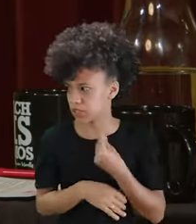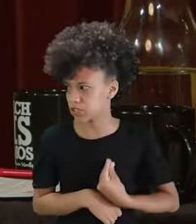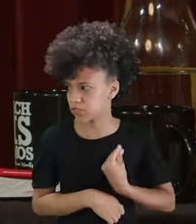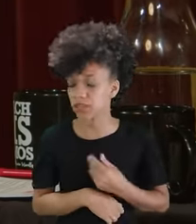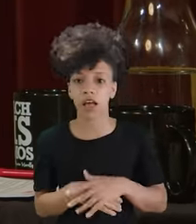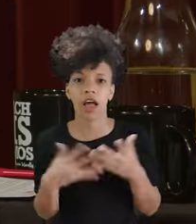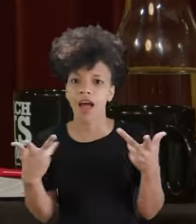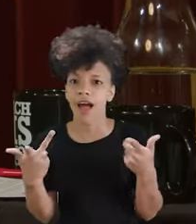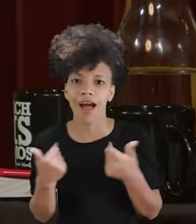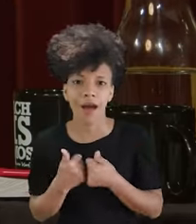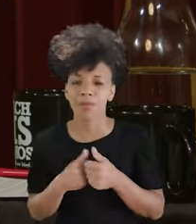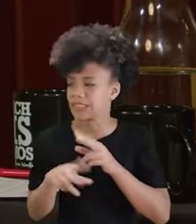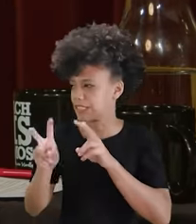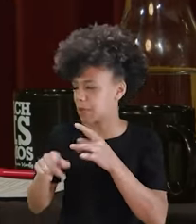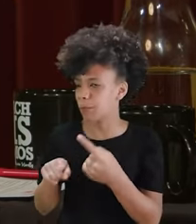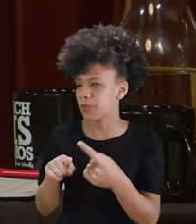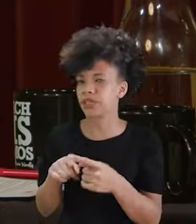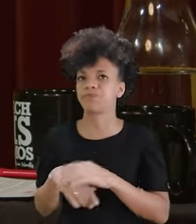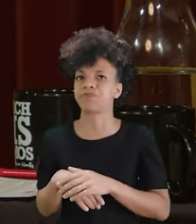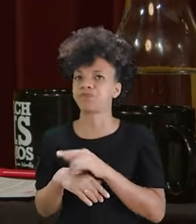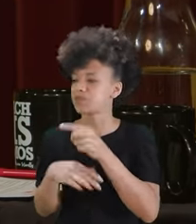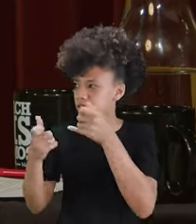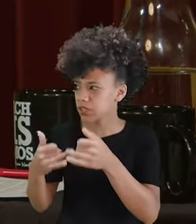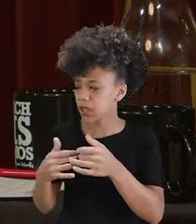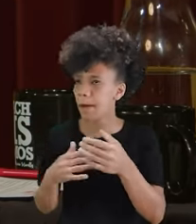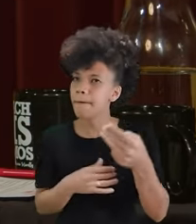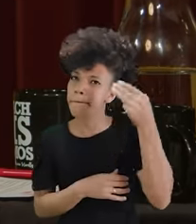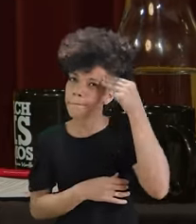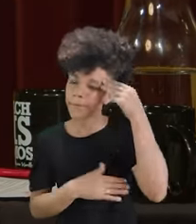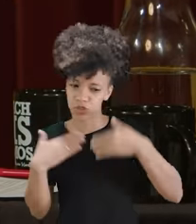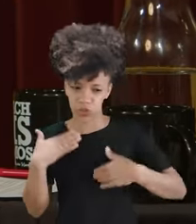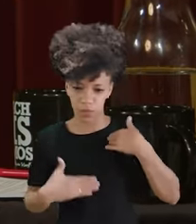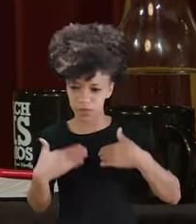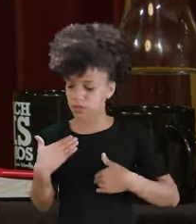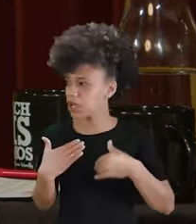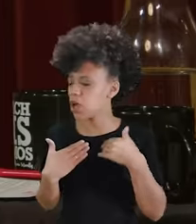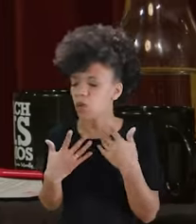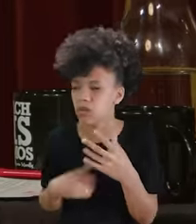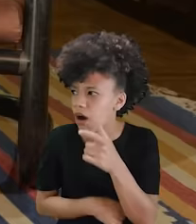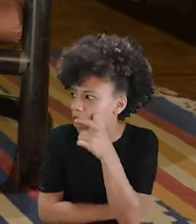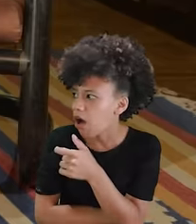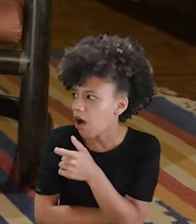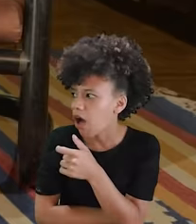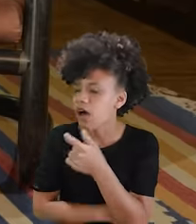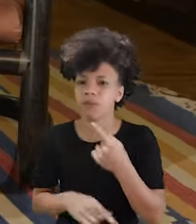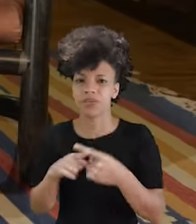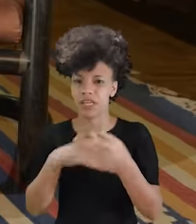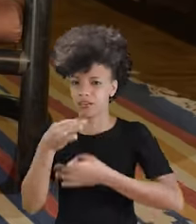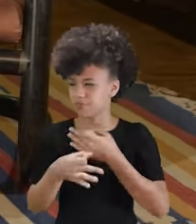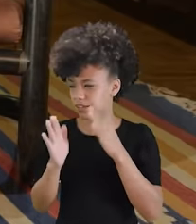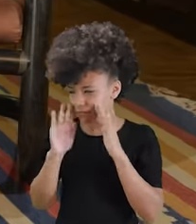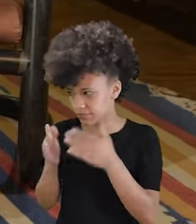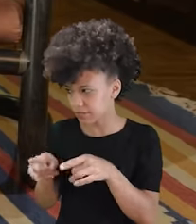vamos voltar na sua realidade tá adorando eu adoro esse assunto porque eu acho quando você fala de mente humana comportamento é a coisa que eu mais pira assim Acho que ela